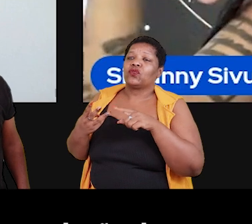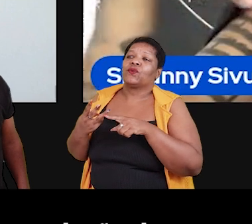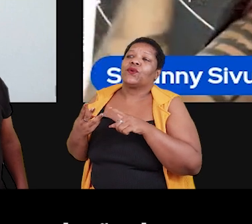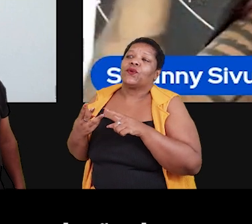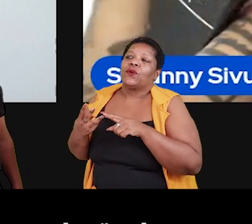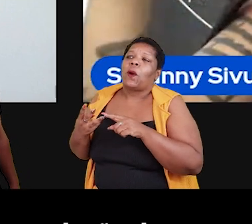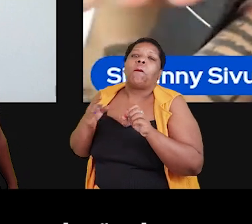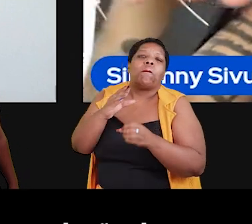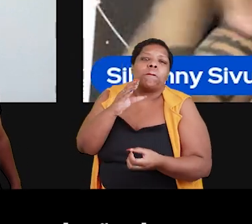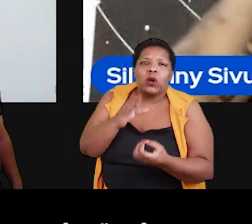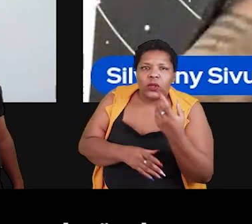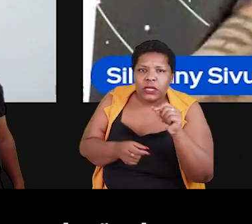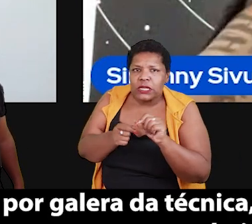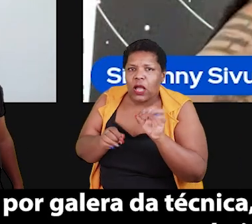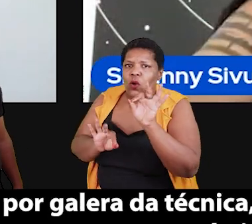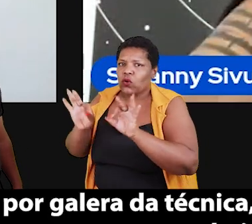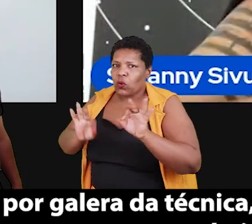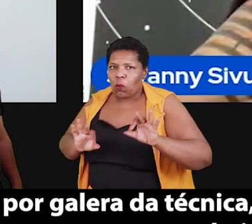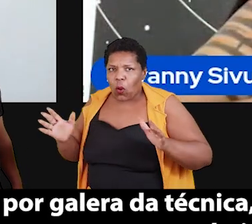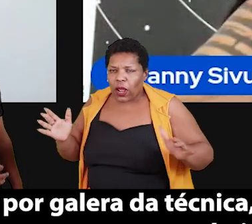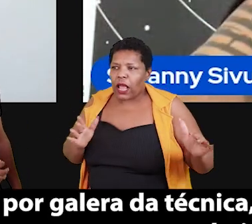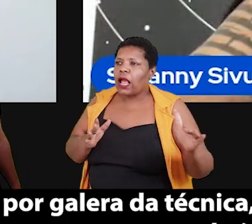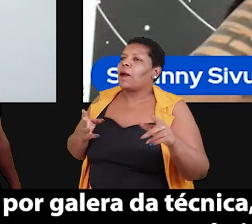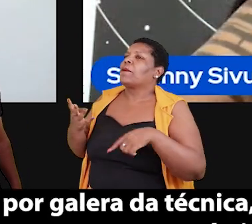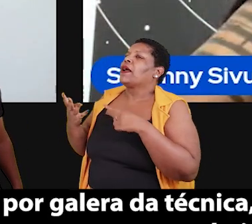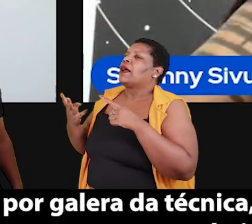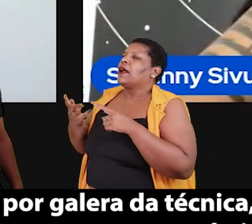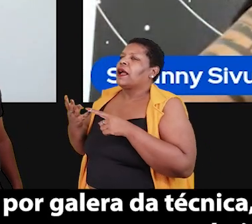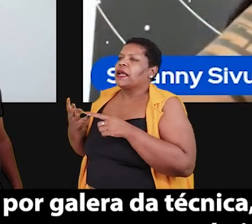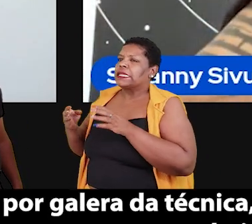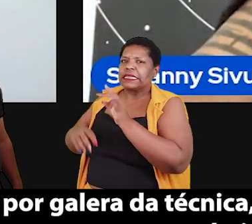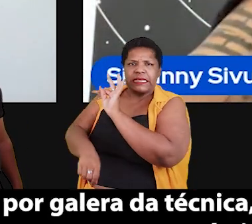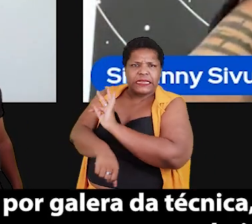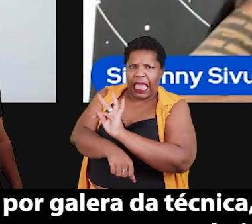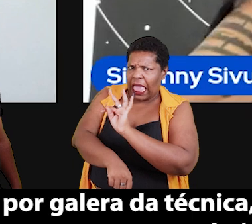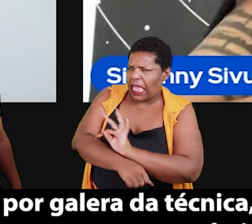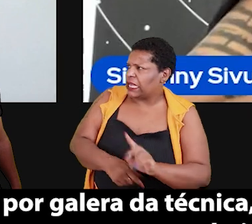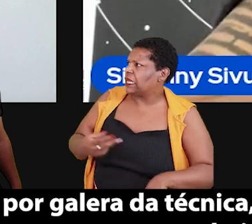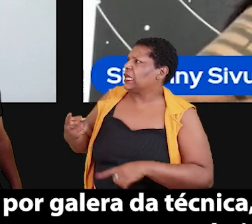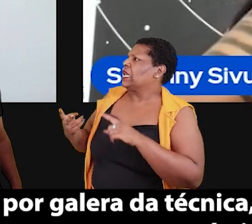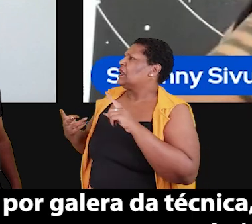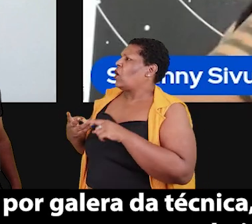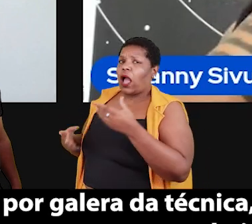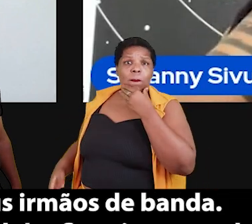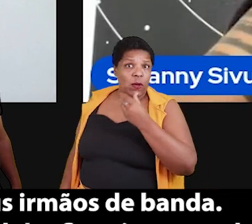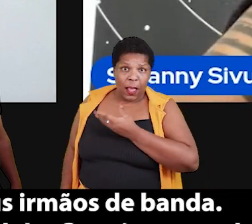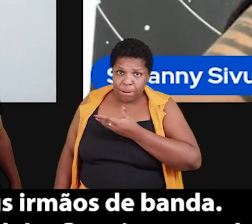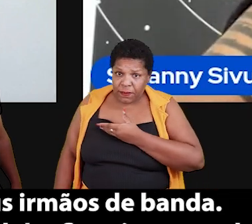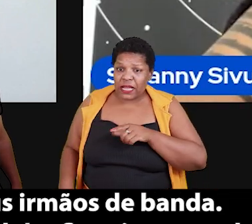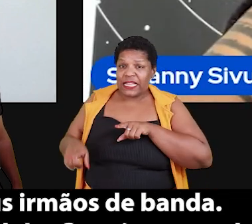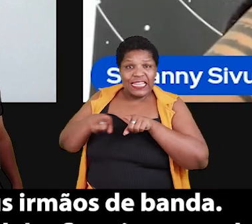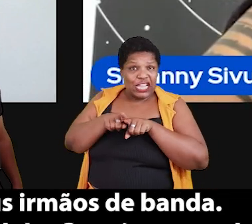passando por produção do programa, passando por galera da técnica, passando por os meus companheiros, os